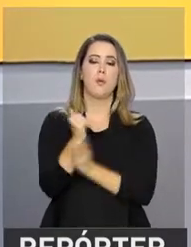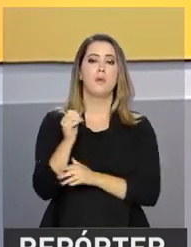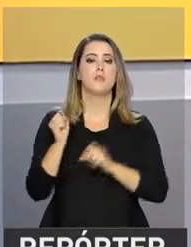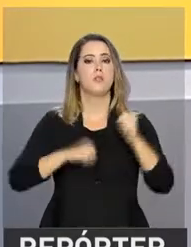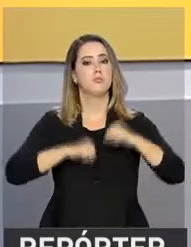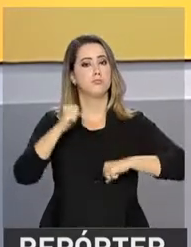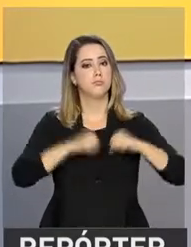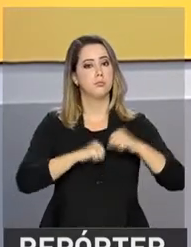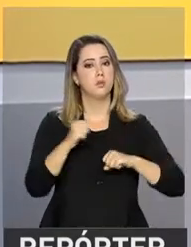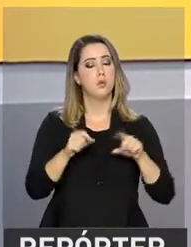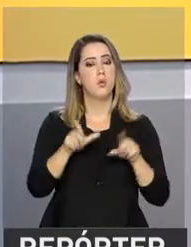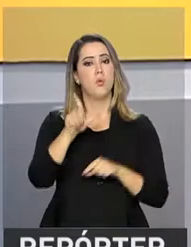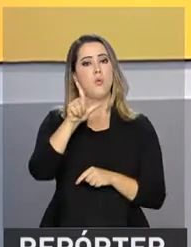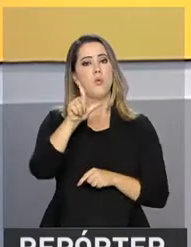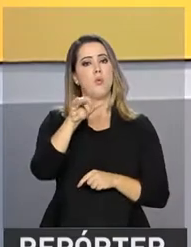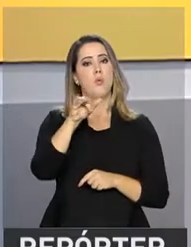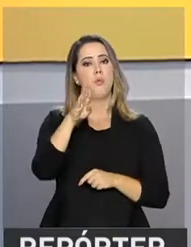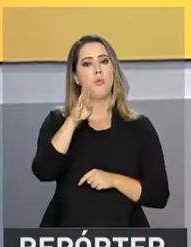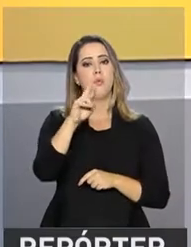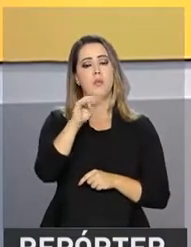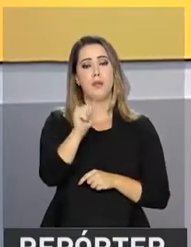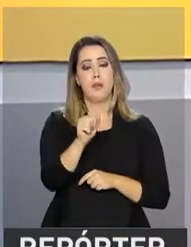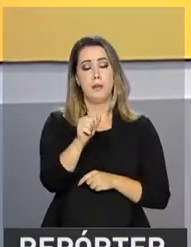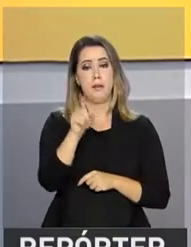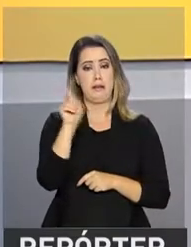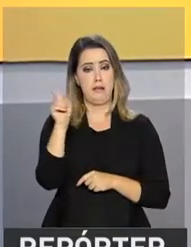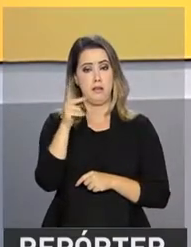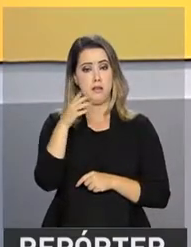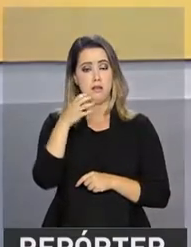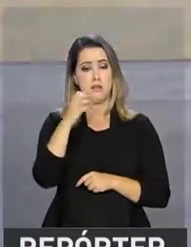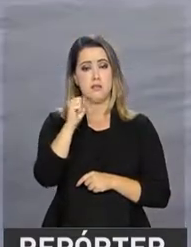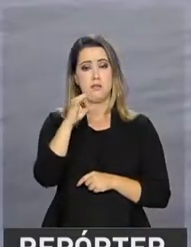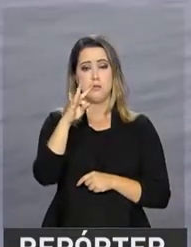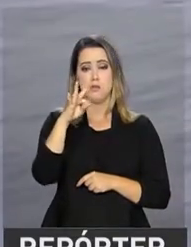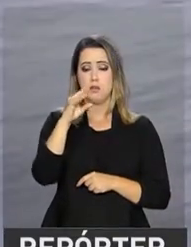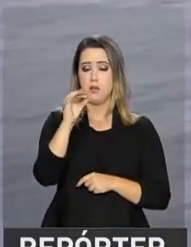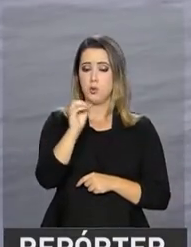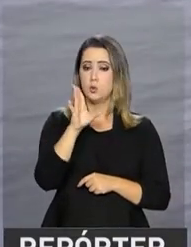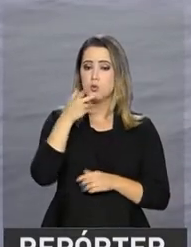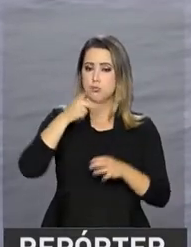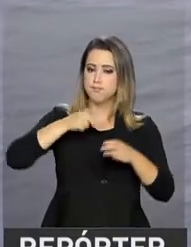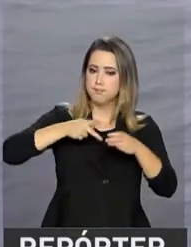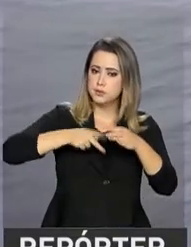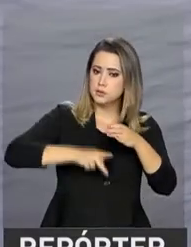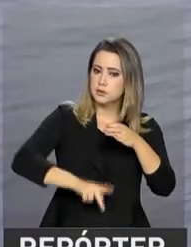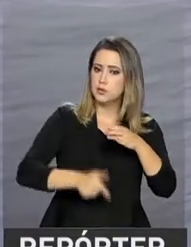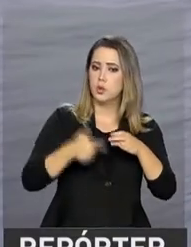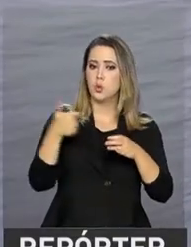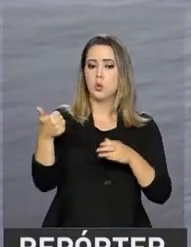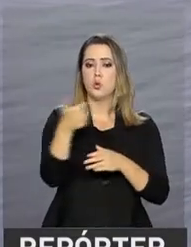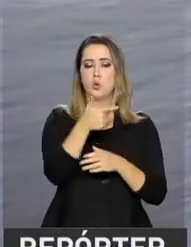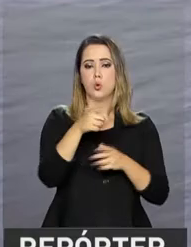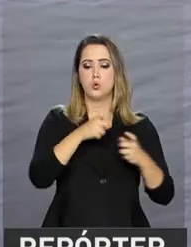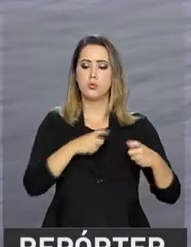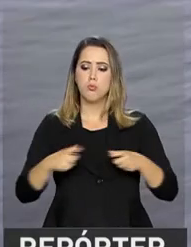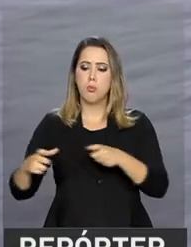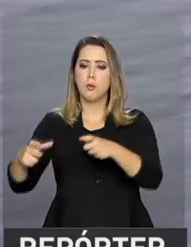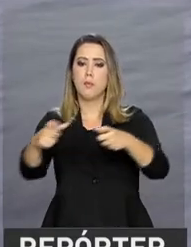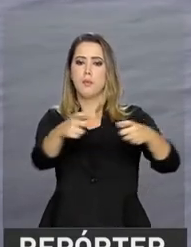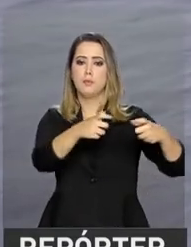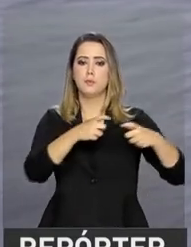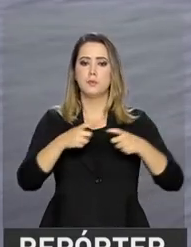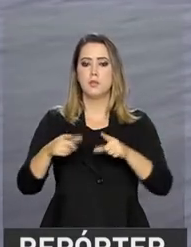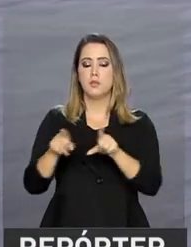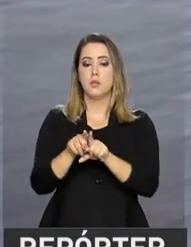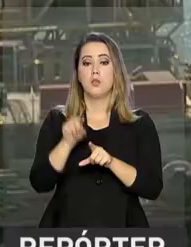no bloco de libra no pré-sal da bacia de santos até o momento foram perfurados 12 postos na região por sua magnitude